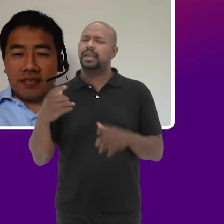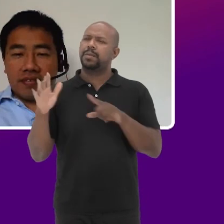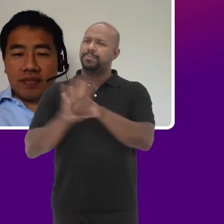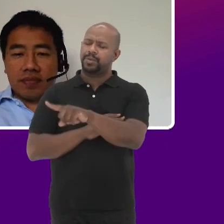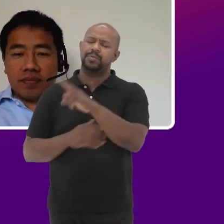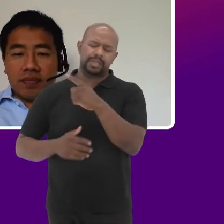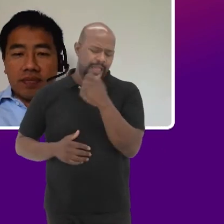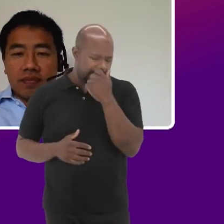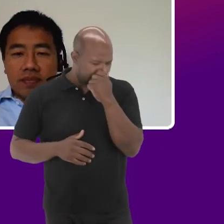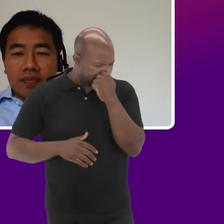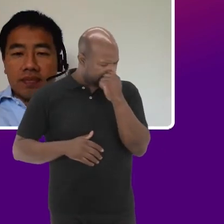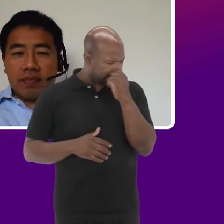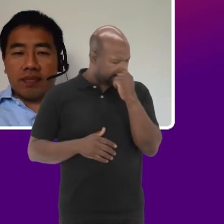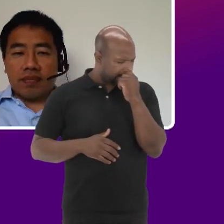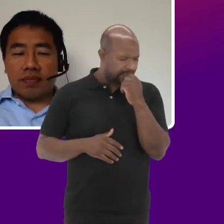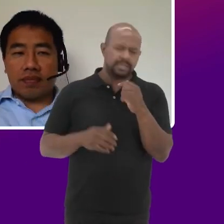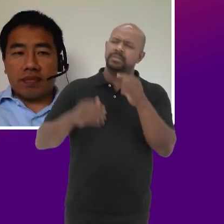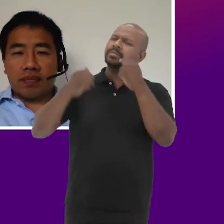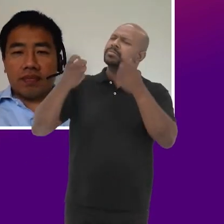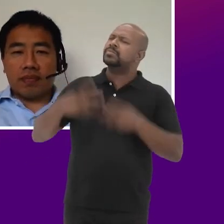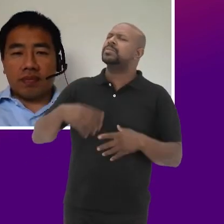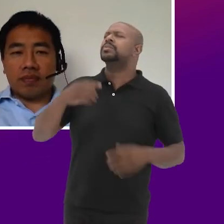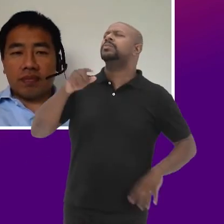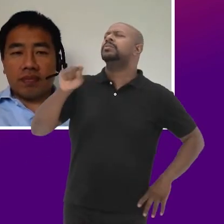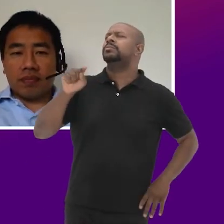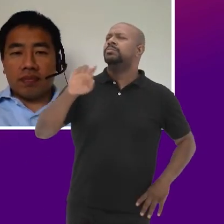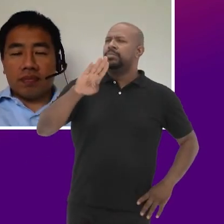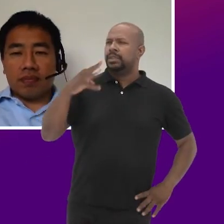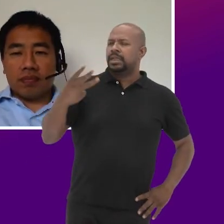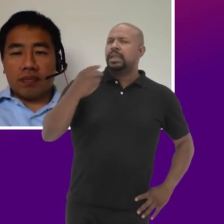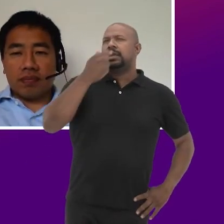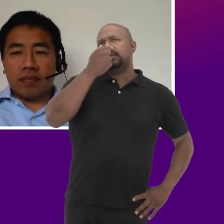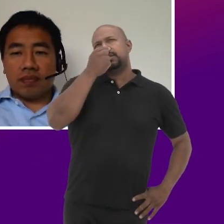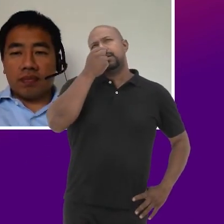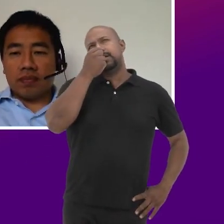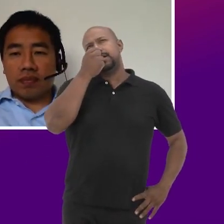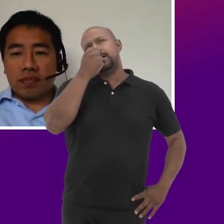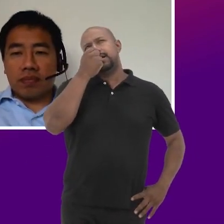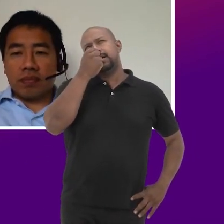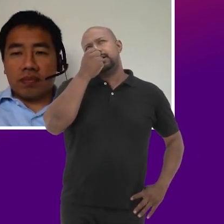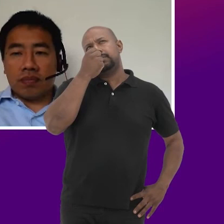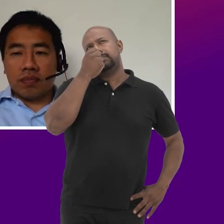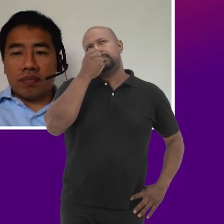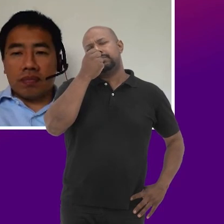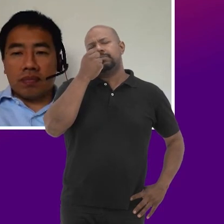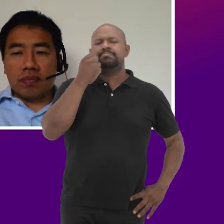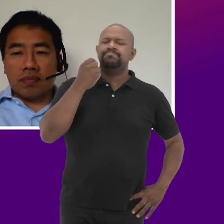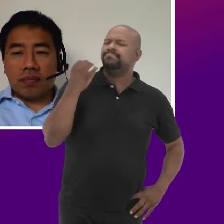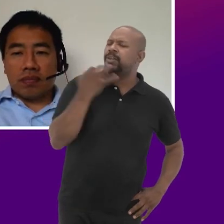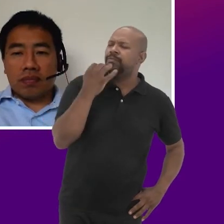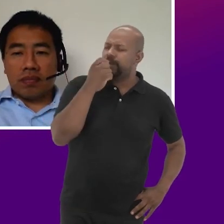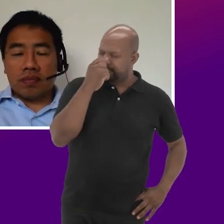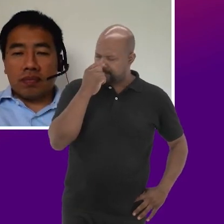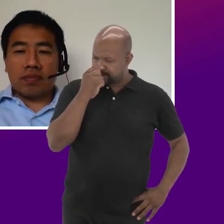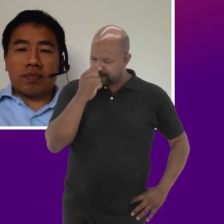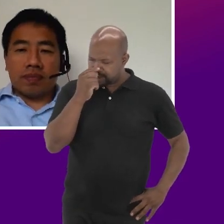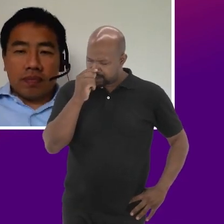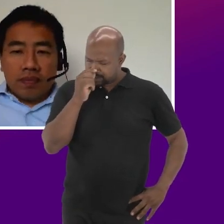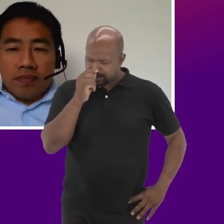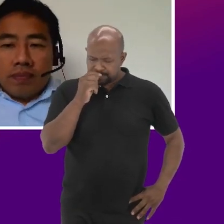Eu queria perguntar para ele assim, né? Ele trouxe ali a B3, né? Como um agente ali,